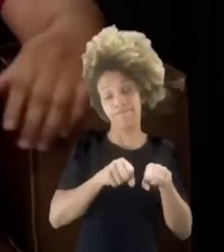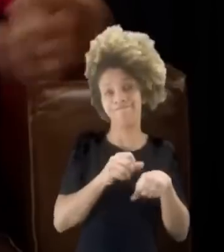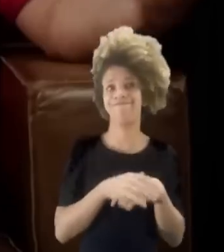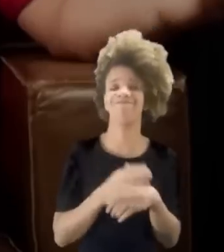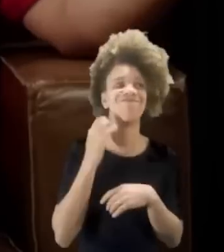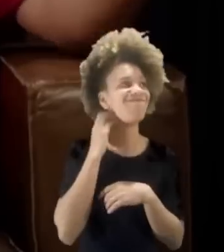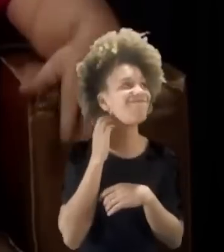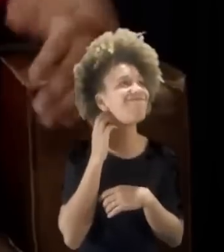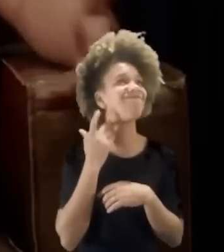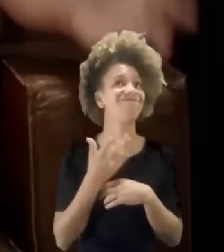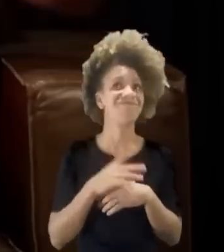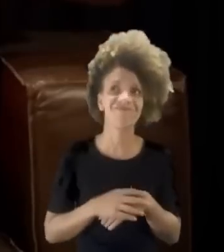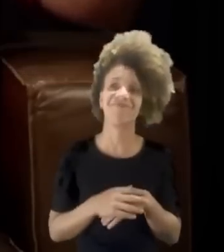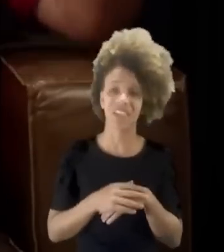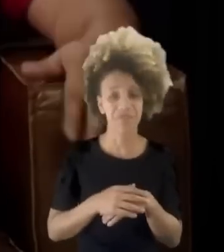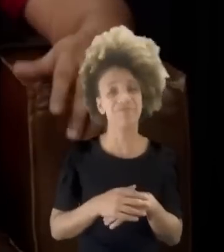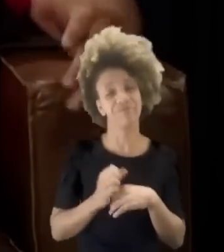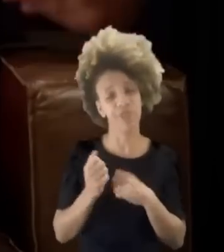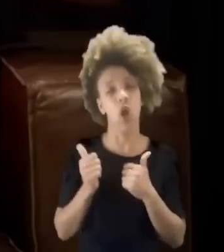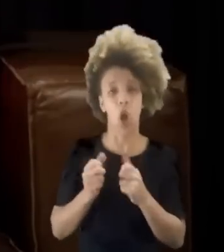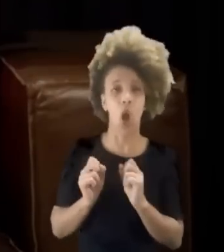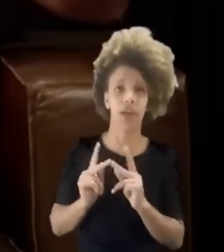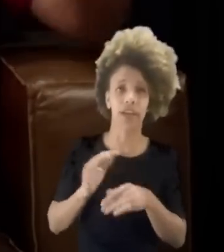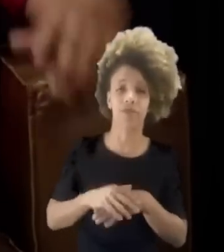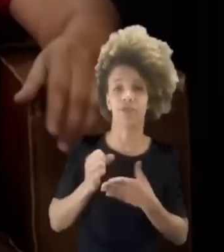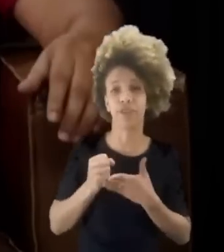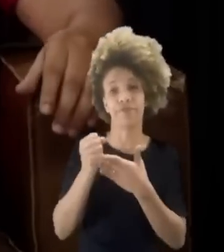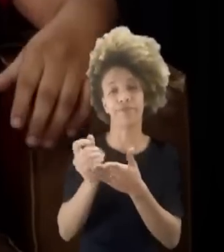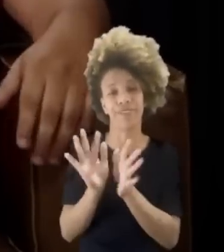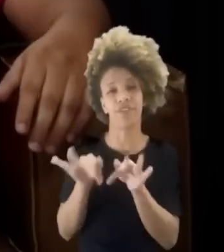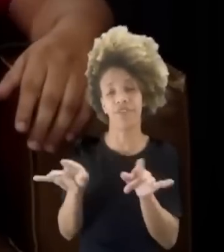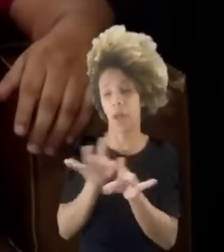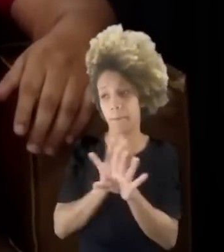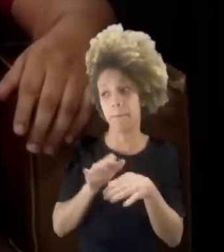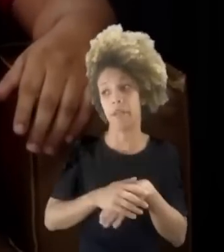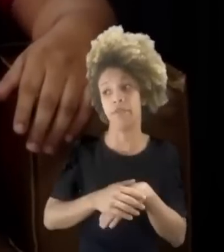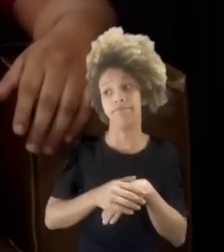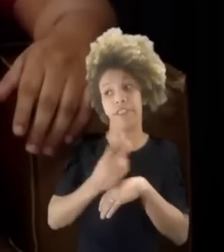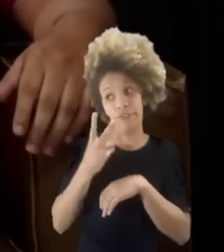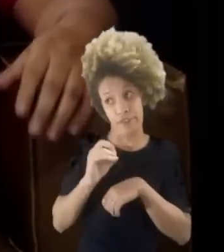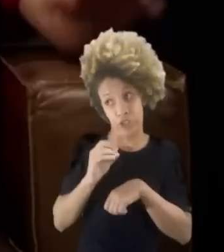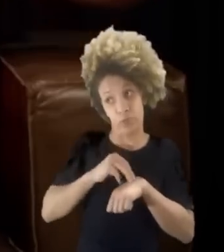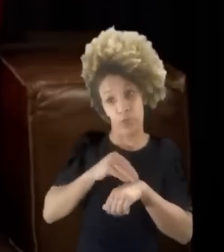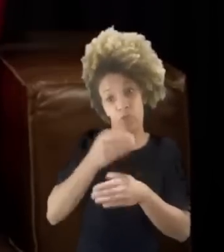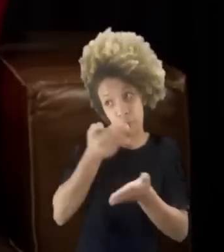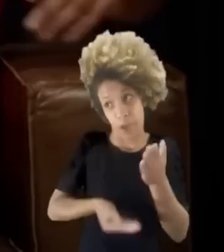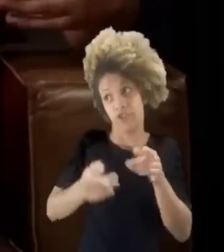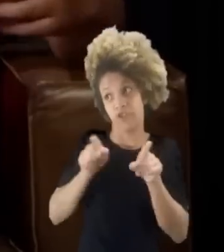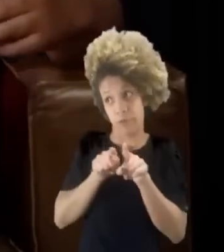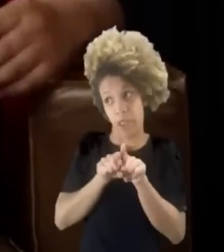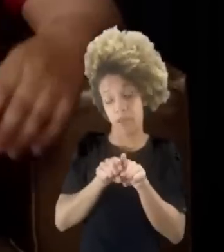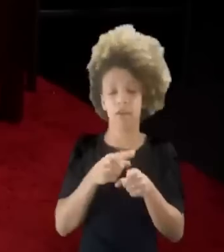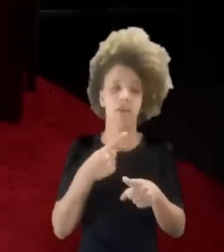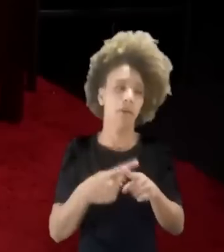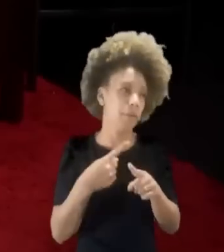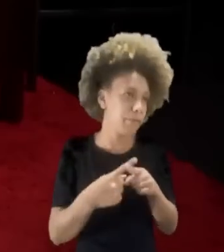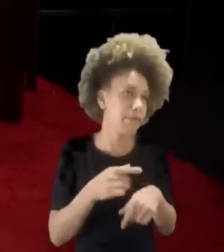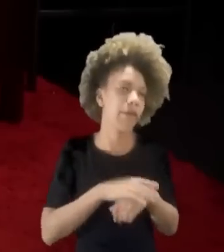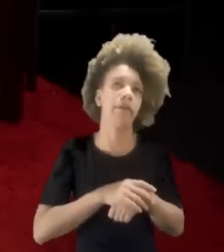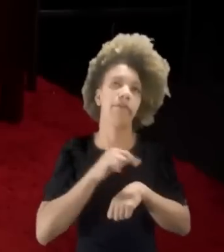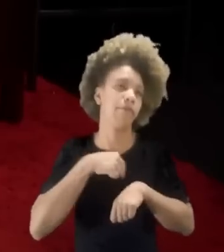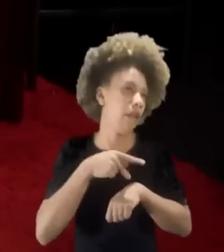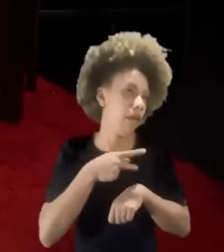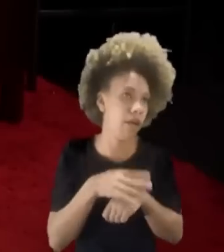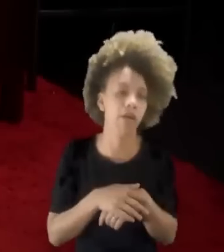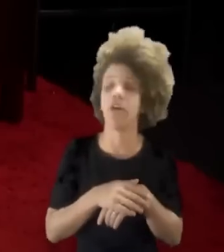tipo assim Pô mano vou subir vai para adiantar meu lado para mim sair logo fazer o coisa ele vai perder mais 20 minutos ali Porque também tem até a torre vai